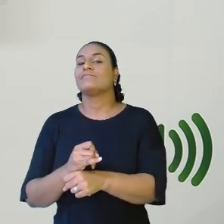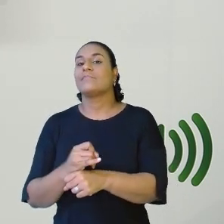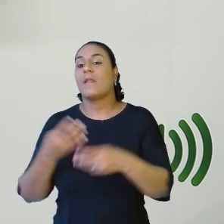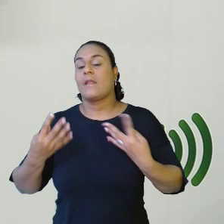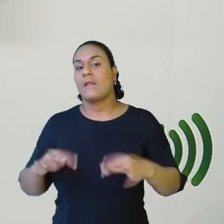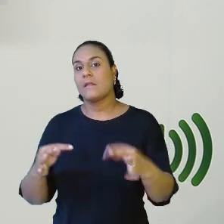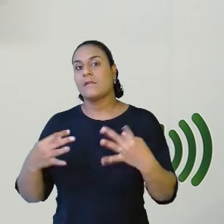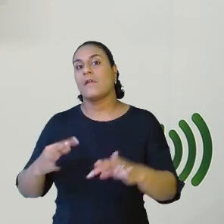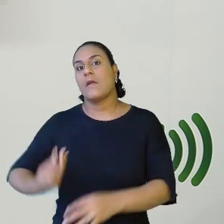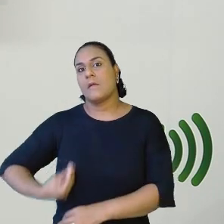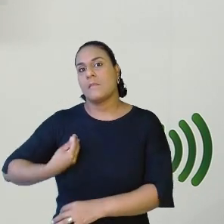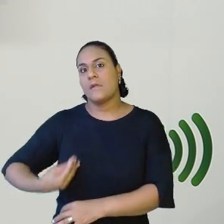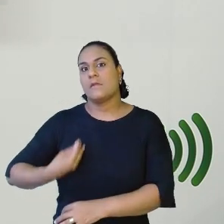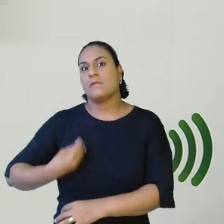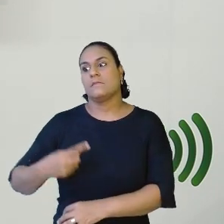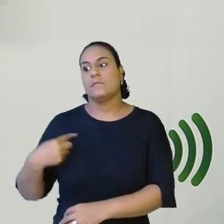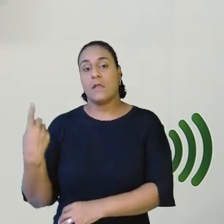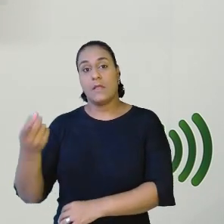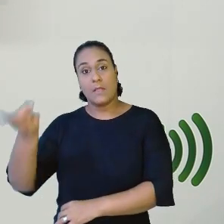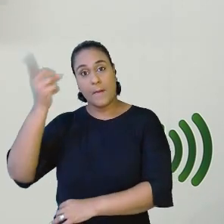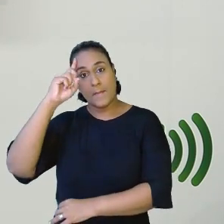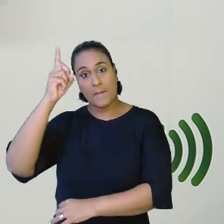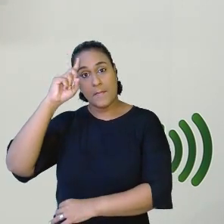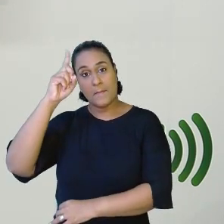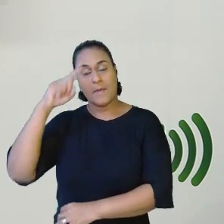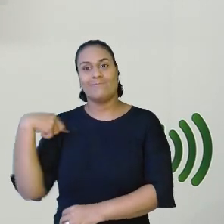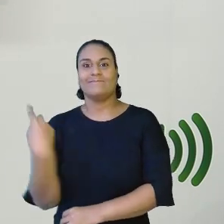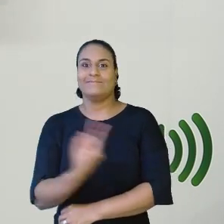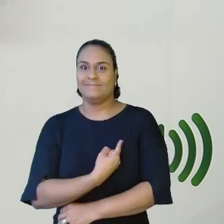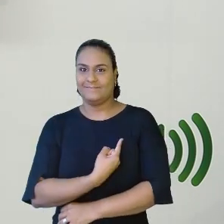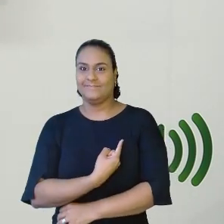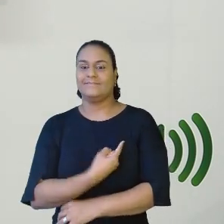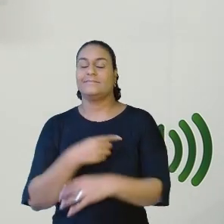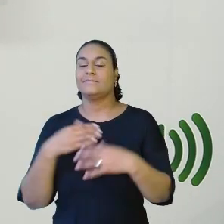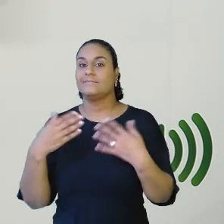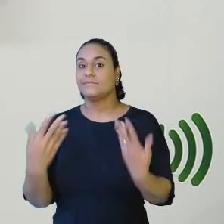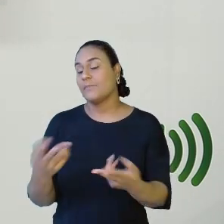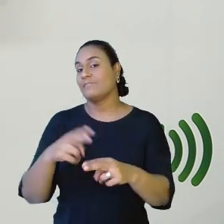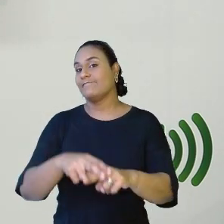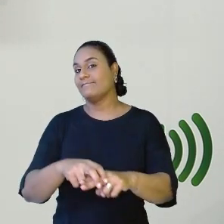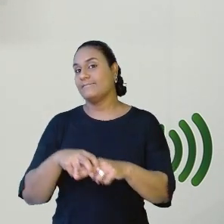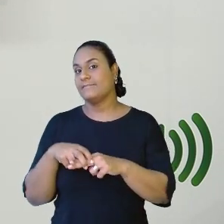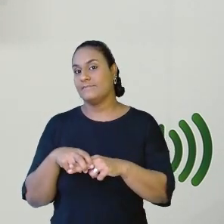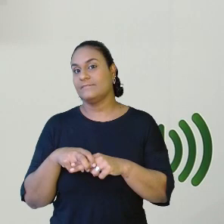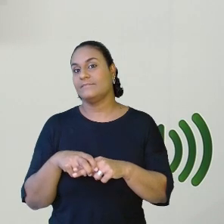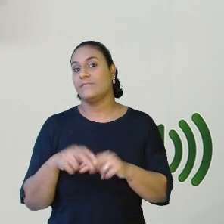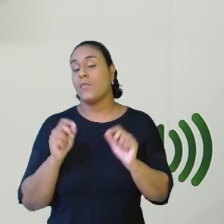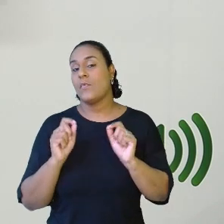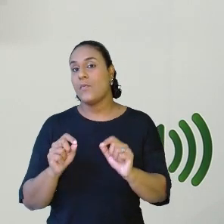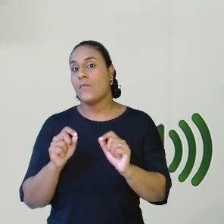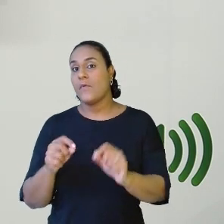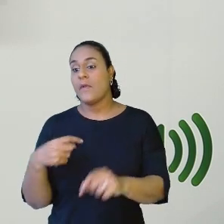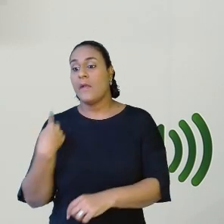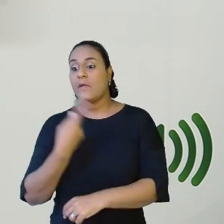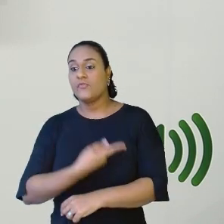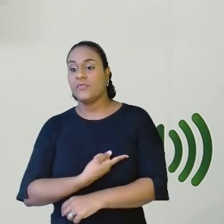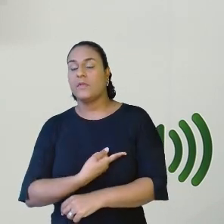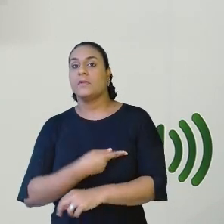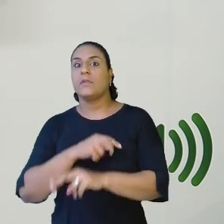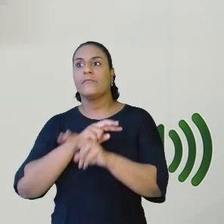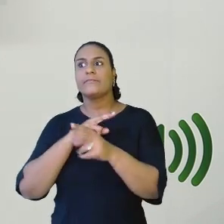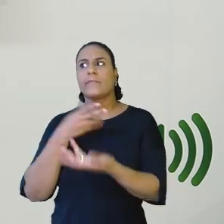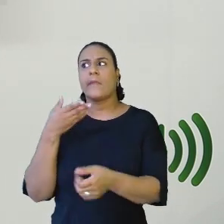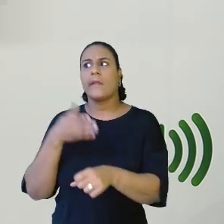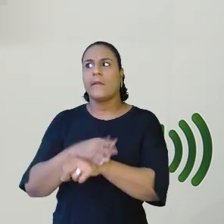estão presentes na rotina da maioria das pessoas. E aí, é por isso que, quando a gente vai falar de gêneros